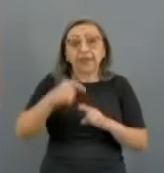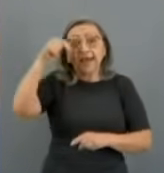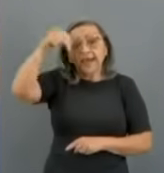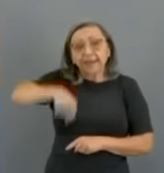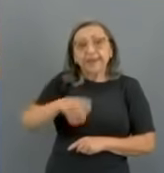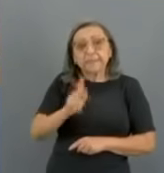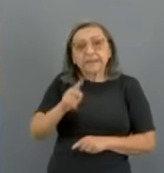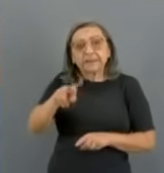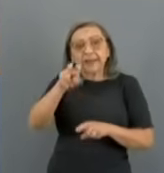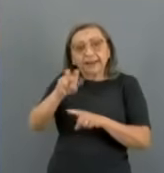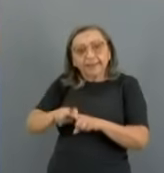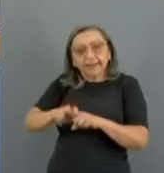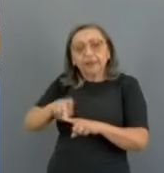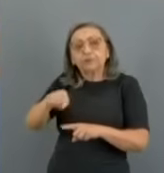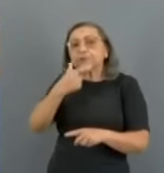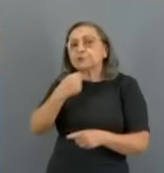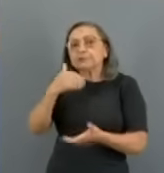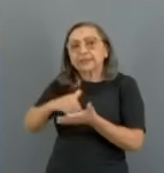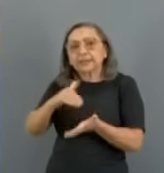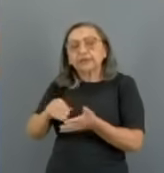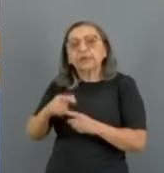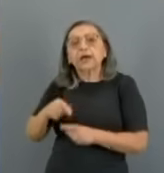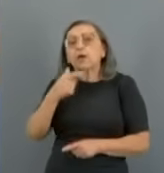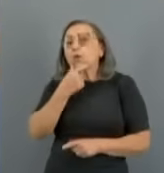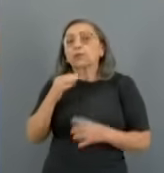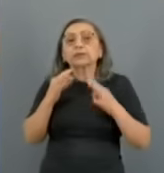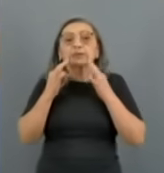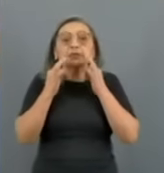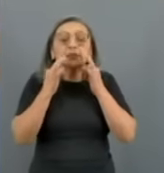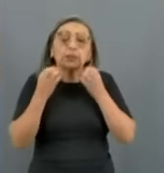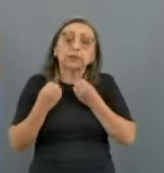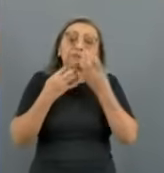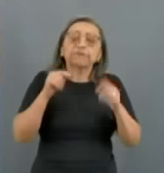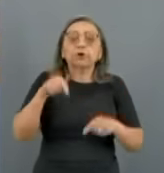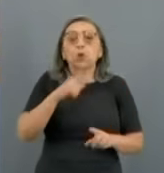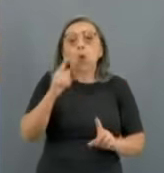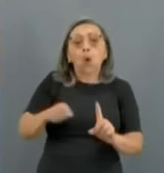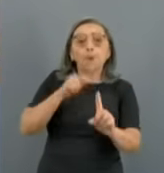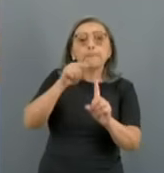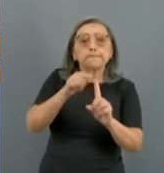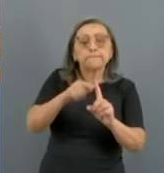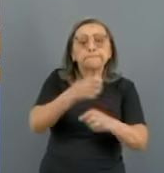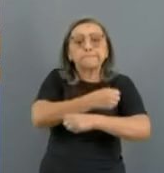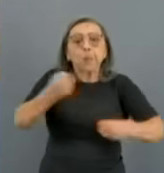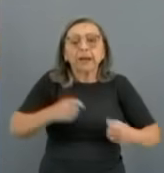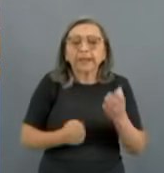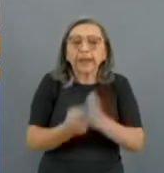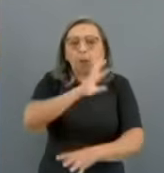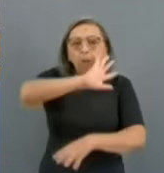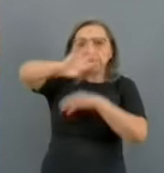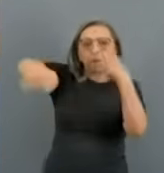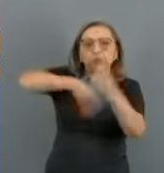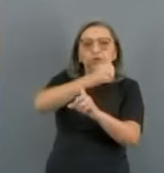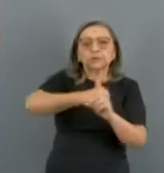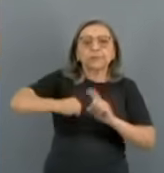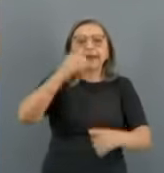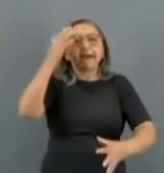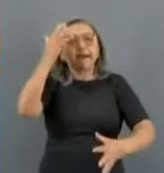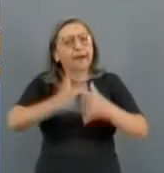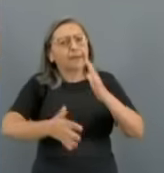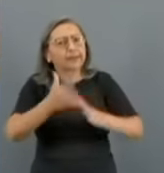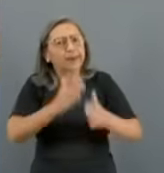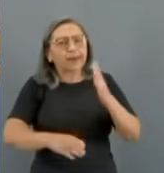onde o secretário está, ele disse que o objetivo da bomba era criar um caos social, para impedir a posse do presidente